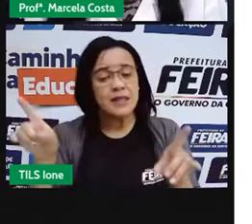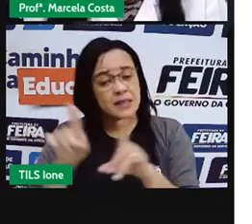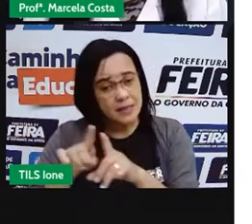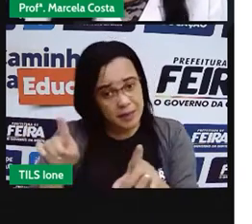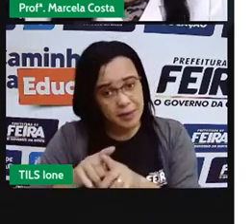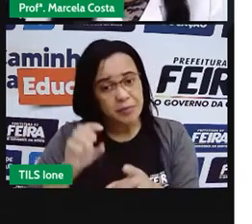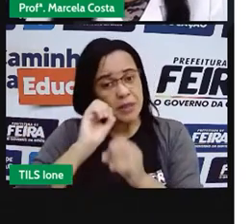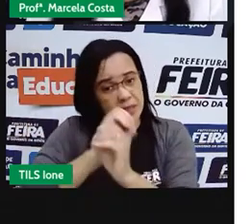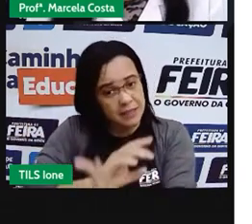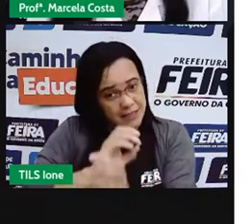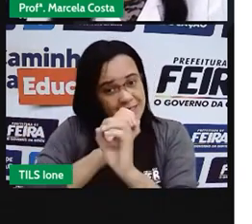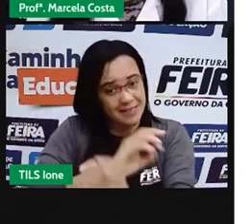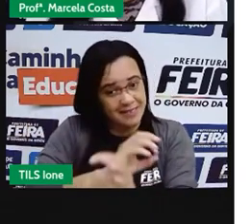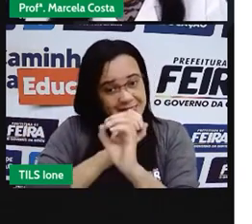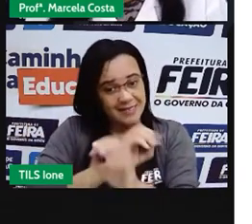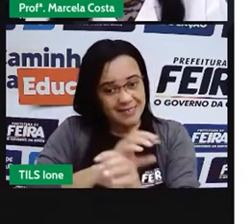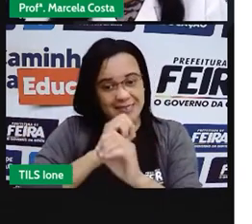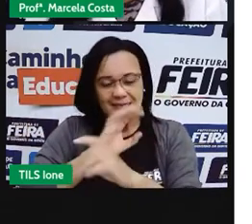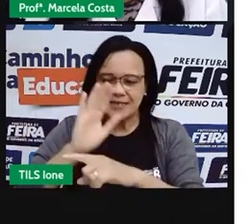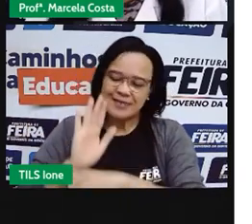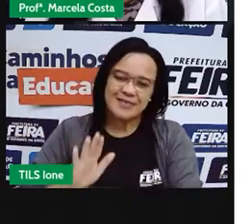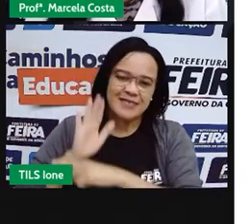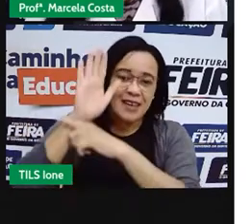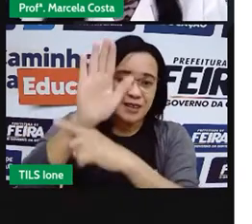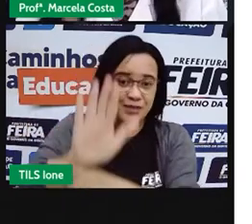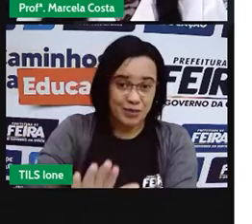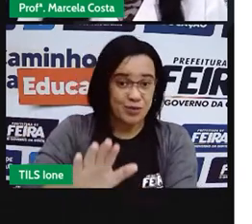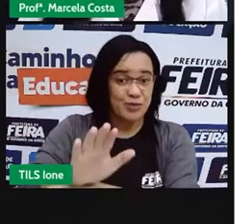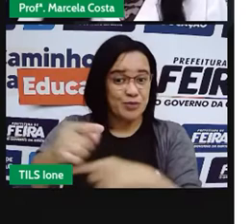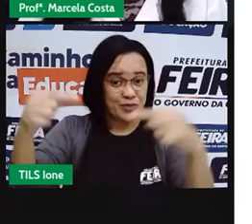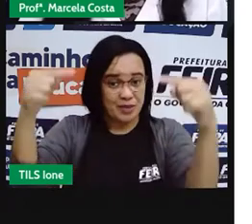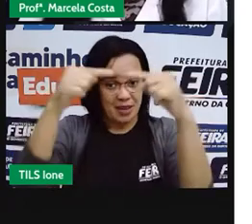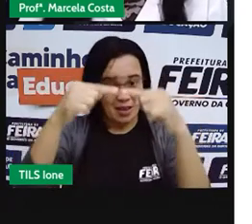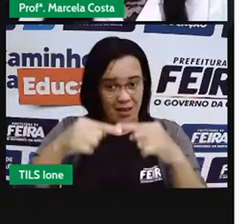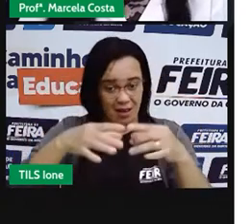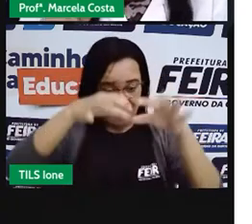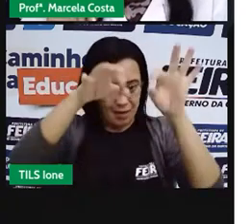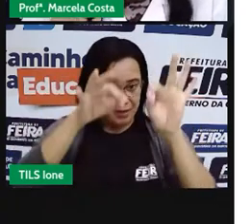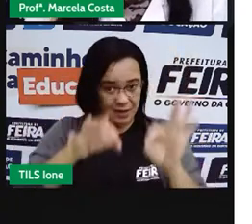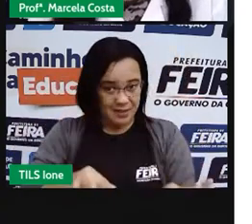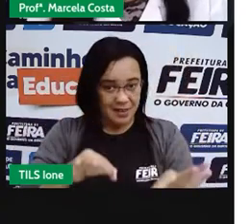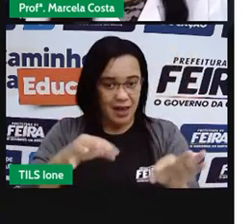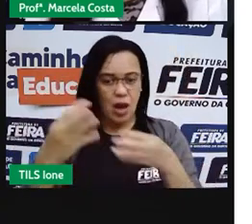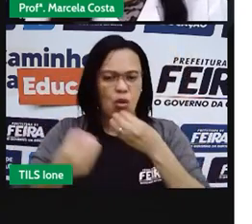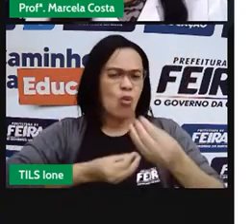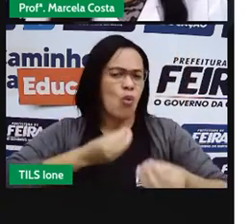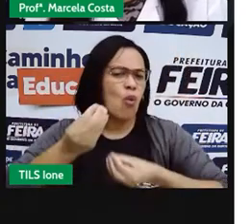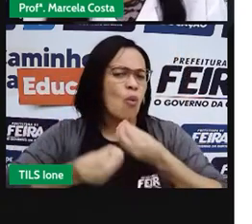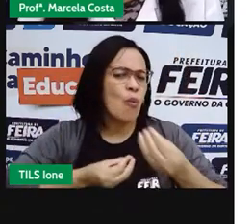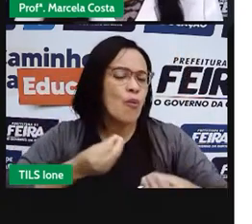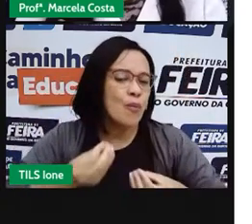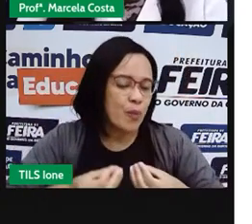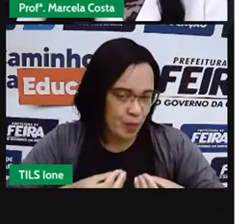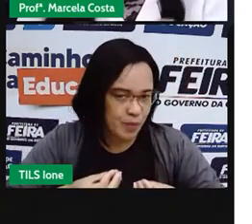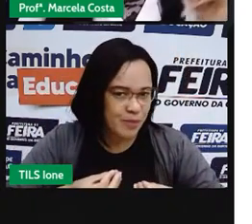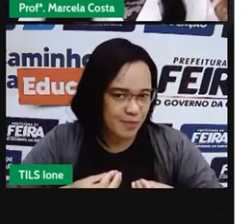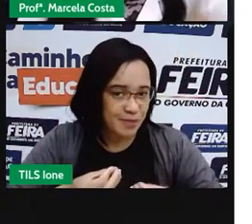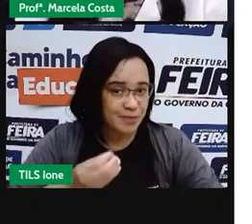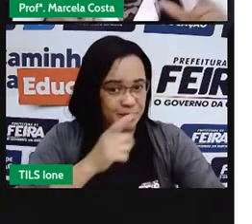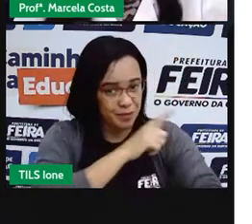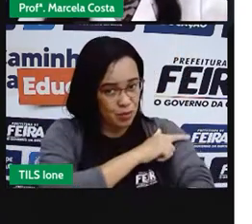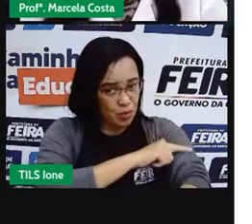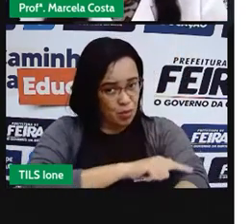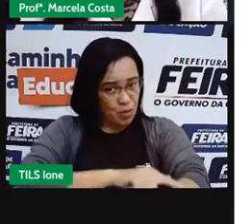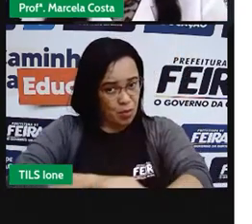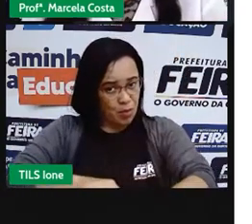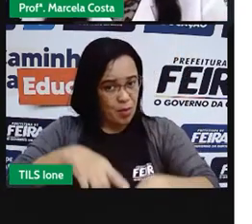humanos, algumas maneiras de se comportar. Por exemplo, lembra da história de Pinóquio? Se você não lembra, eu vou